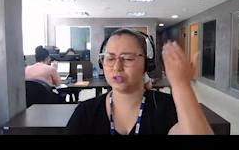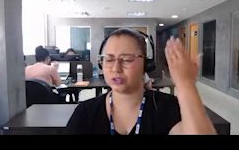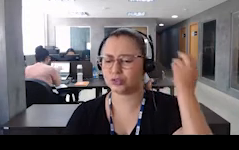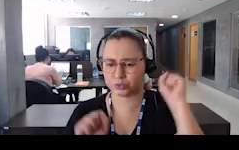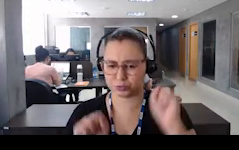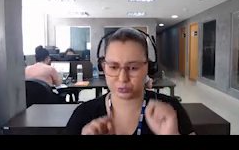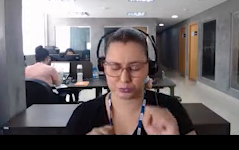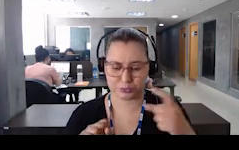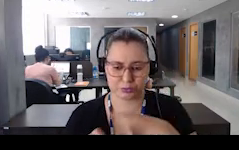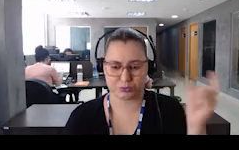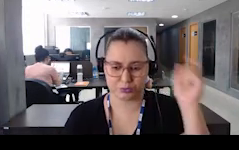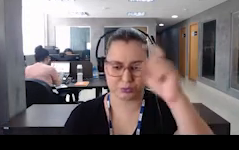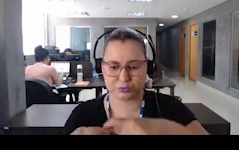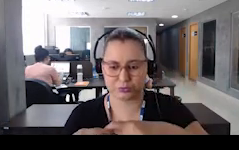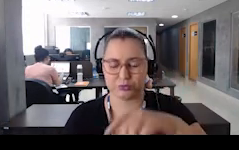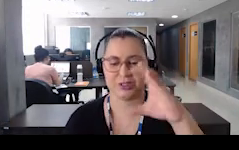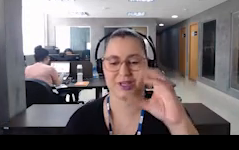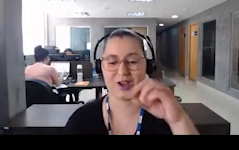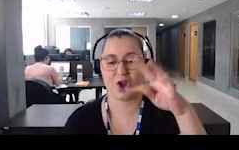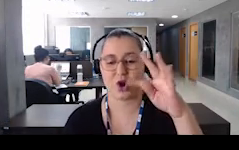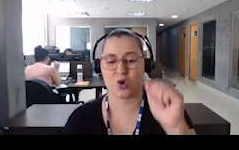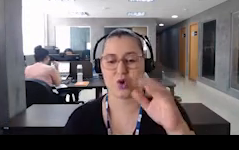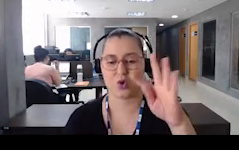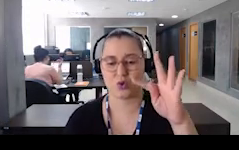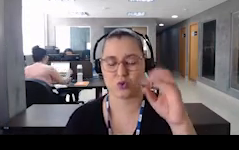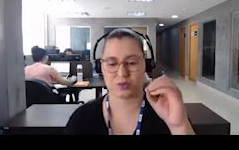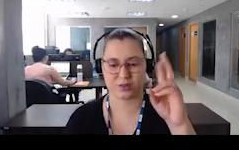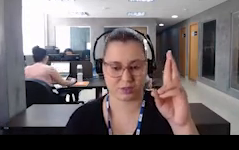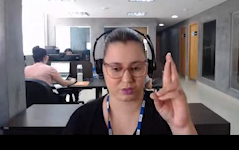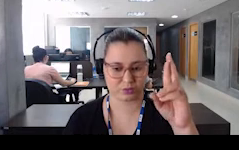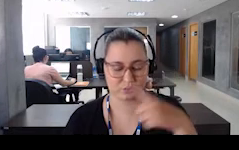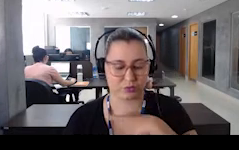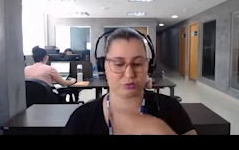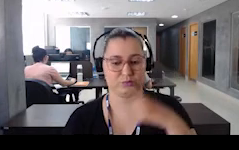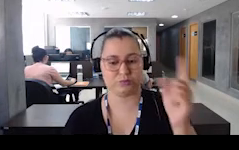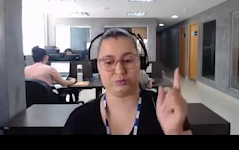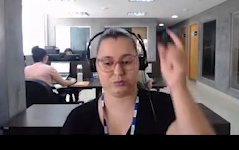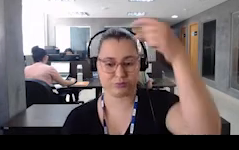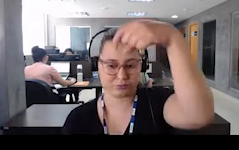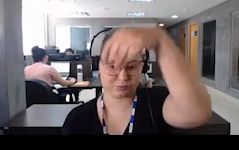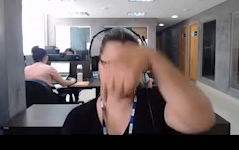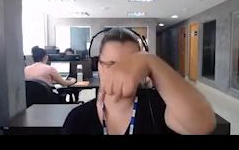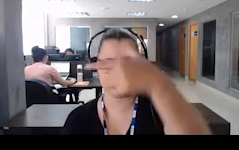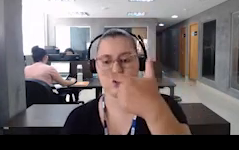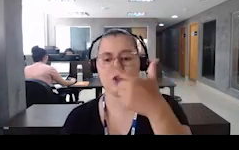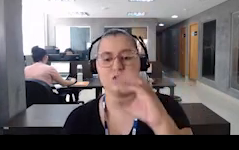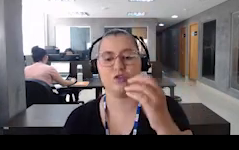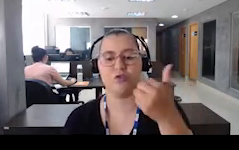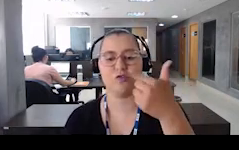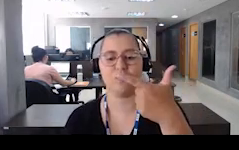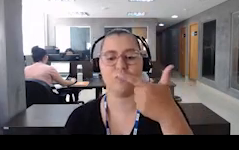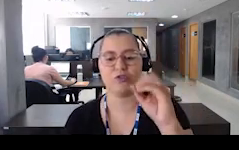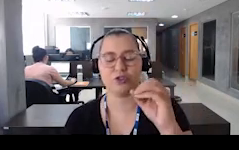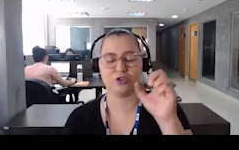ter usado o contator disponível no sítio com capacidade de chaveamento de 20 ampere para o